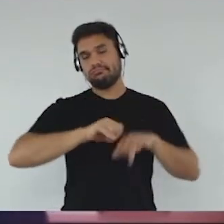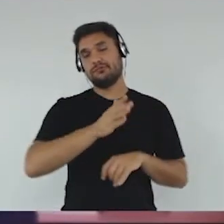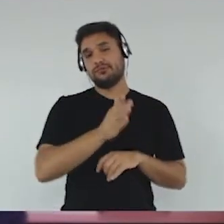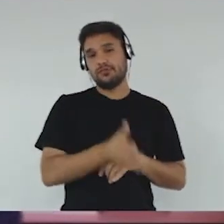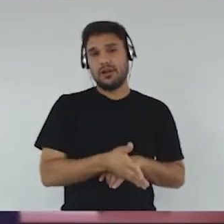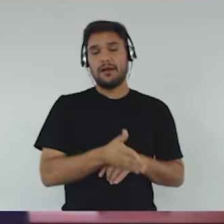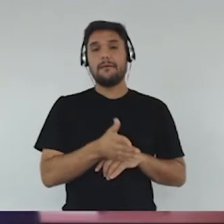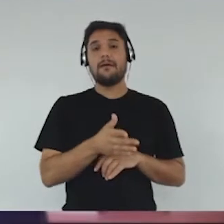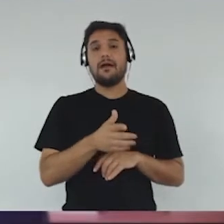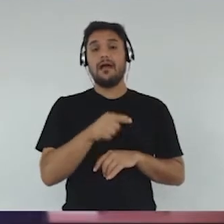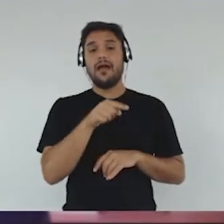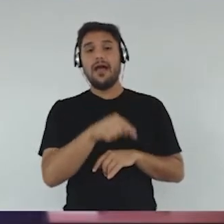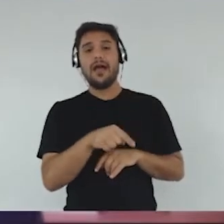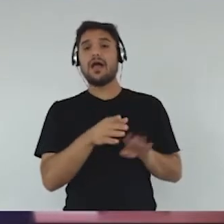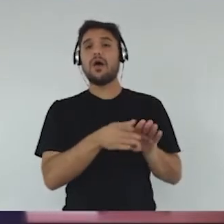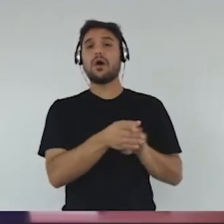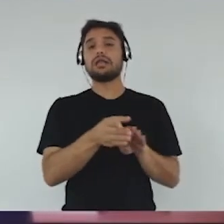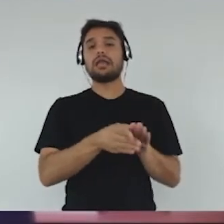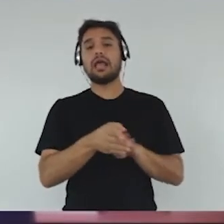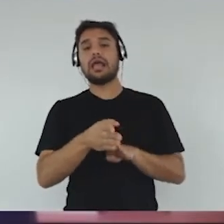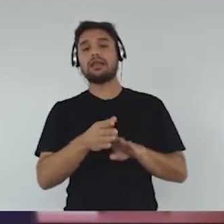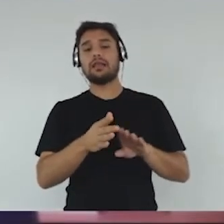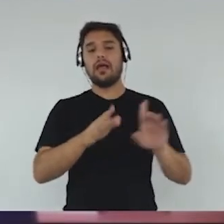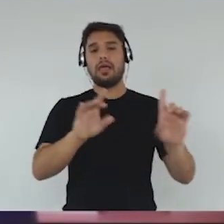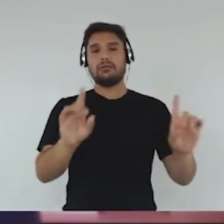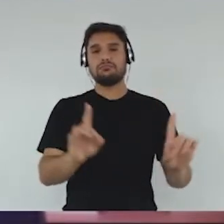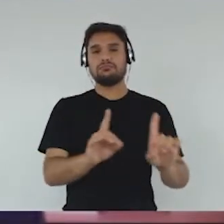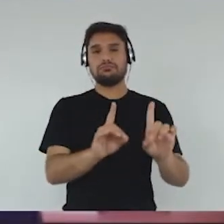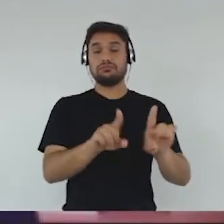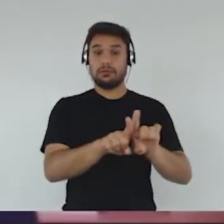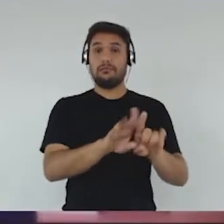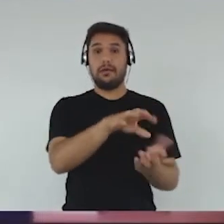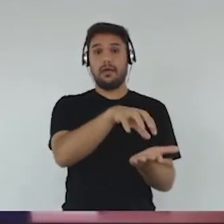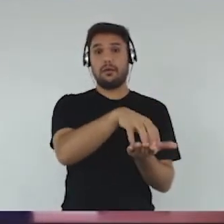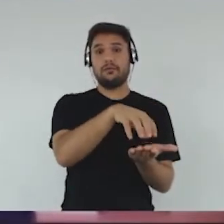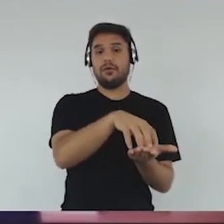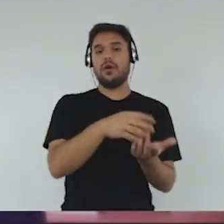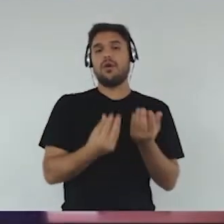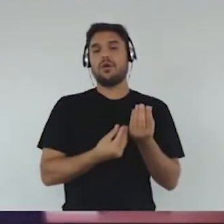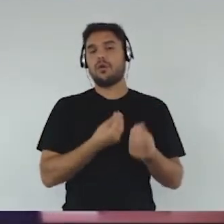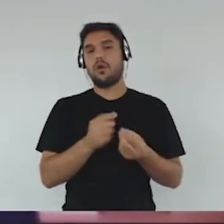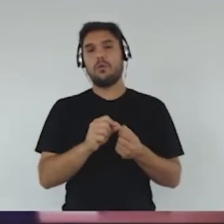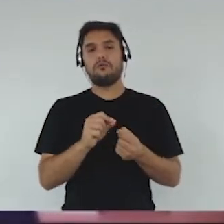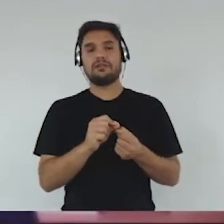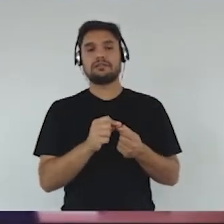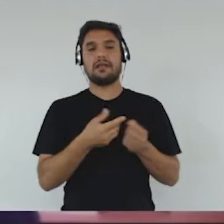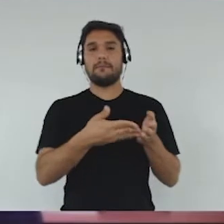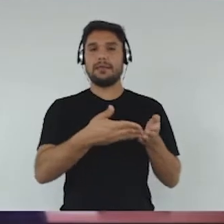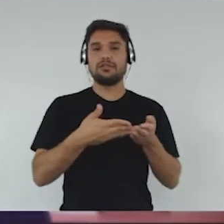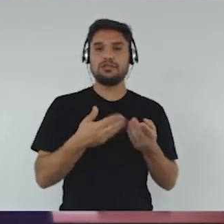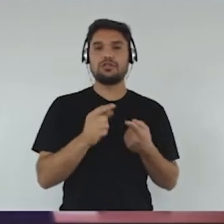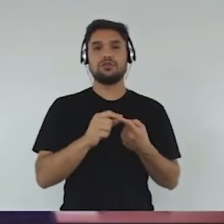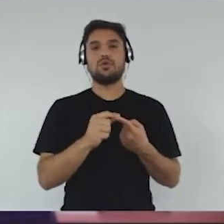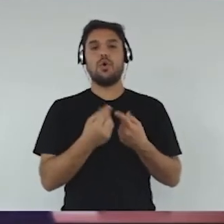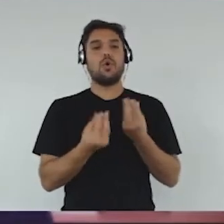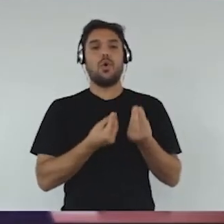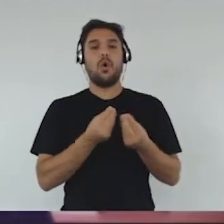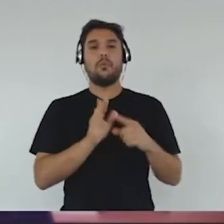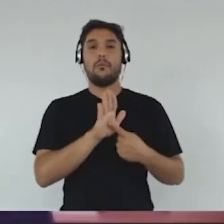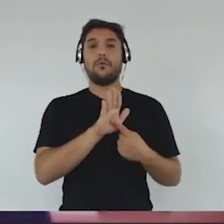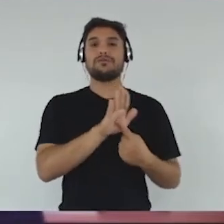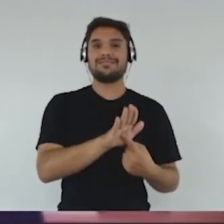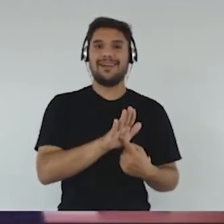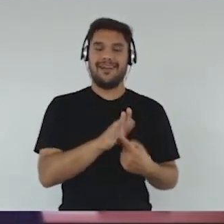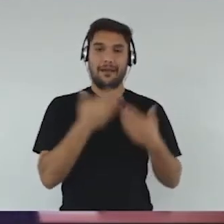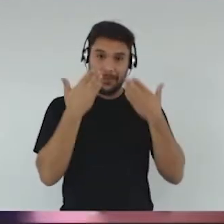arbitrais, orientam as partes e os tribunais arbitrais sobre requerimentos de arbitragem, sobre formato de apresentação do